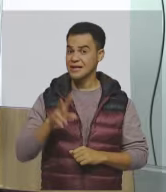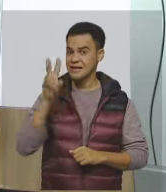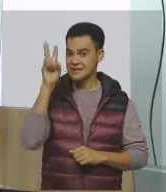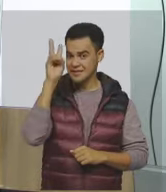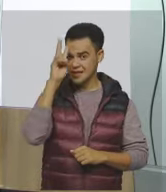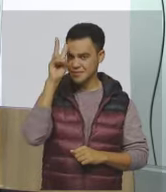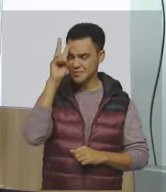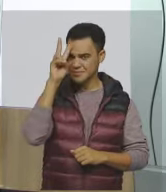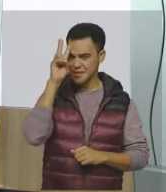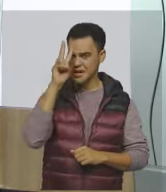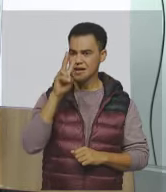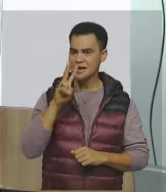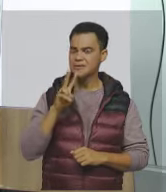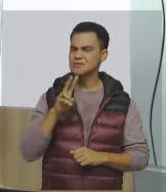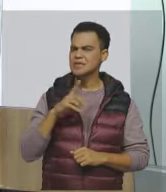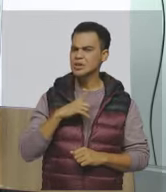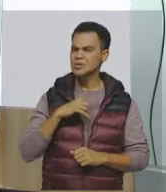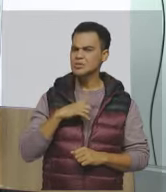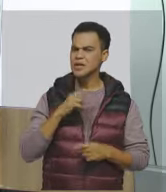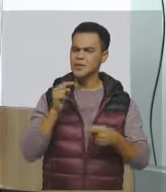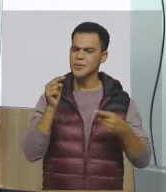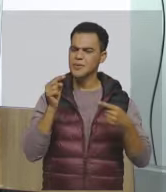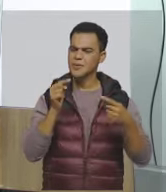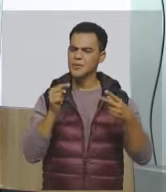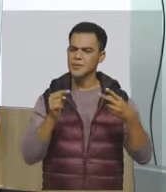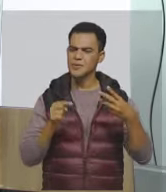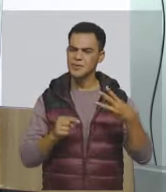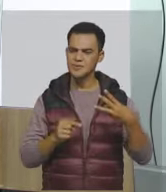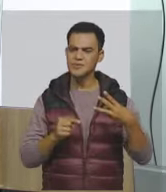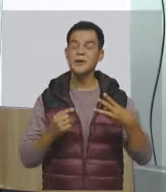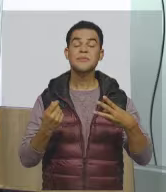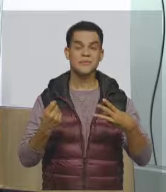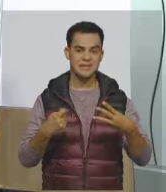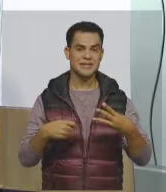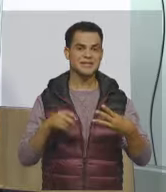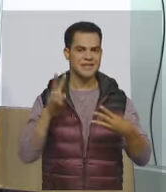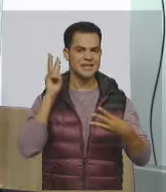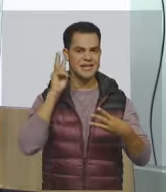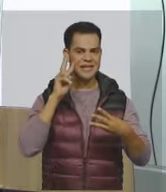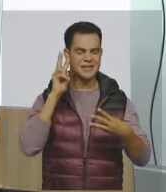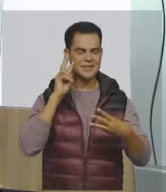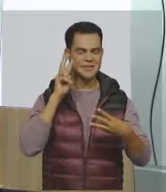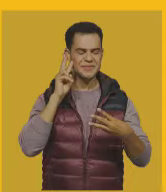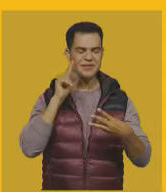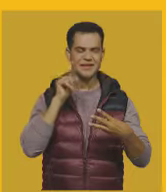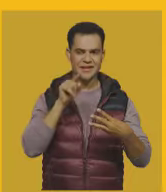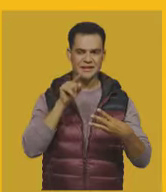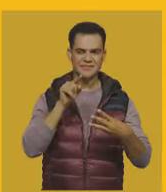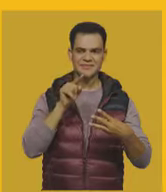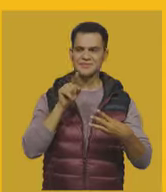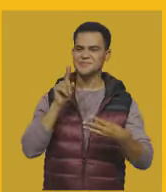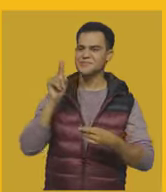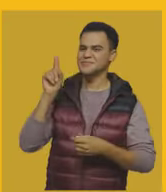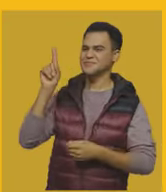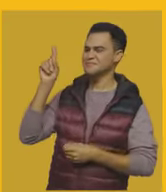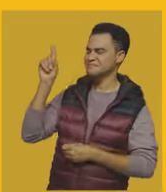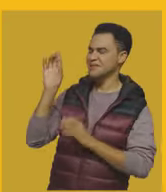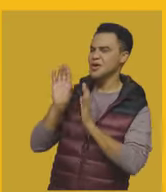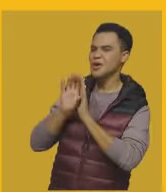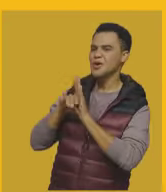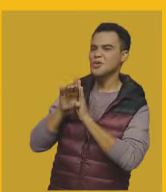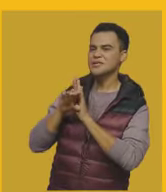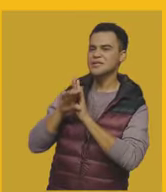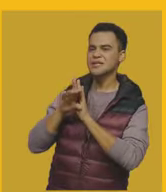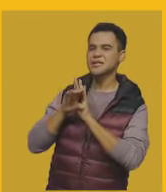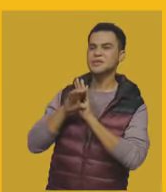trouxe aqui 3 itens que a gente precisa sempre estar lembrando ao estudar eletrodinâmica, que são o conceito de circuito elétrico,